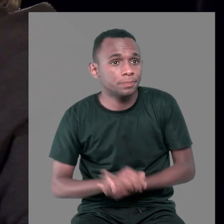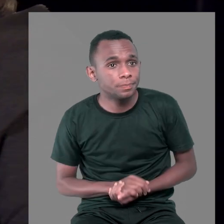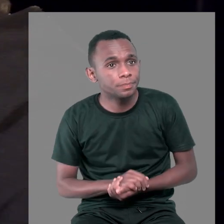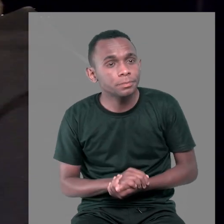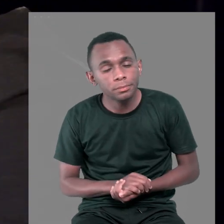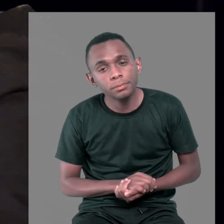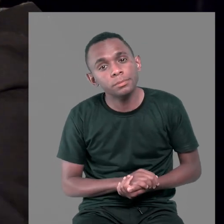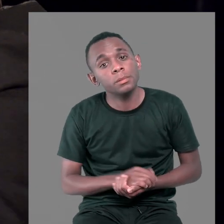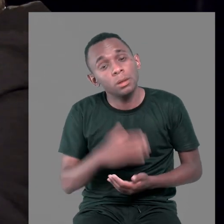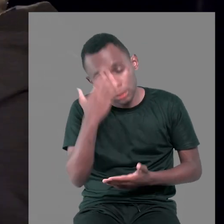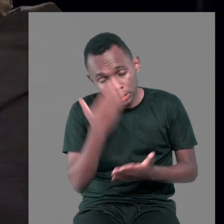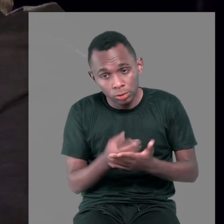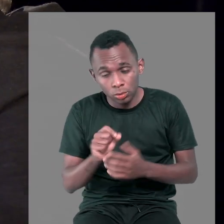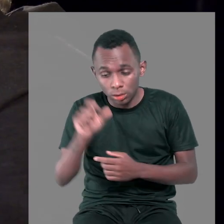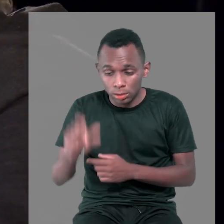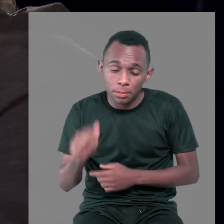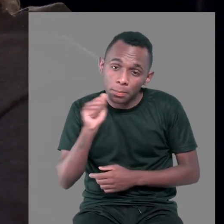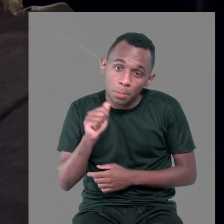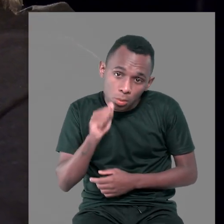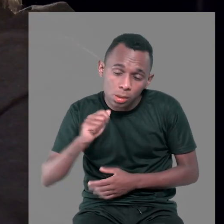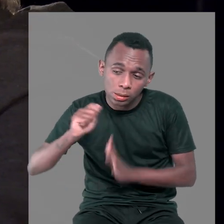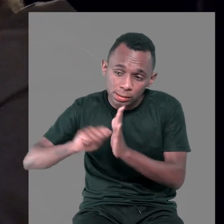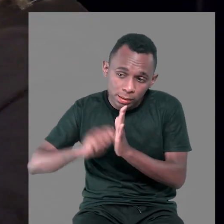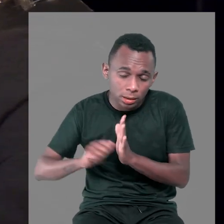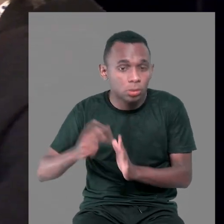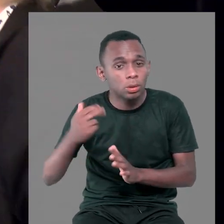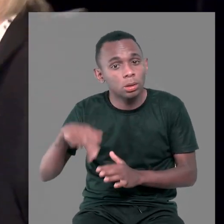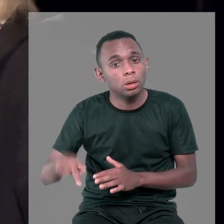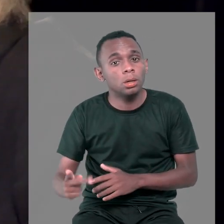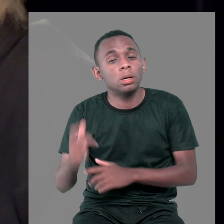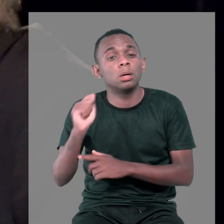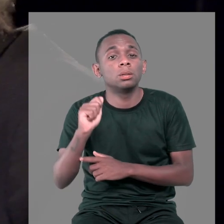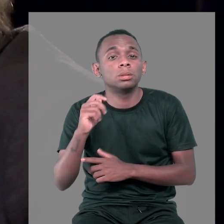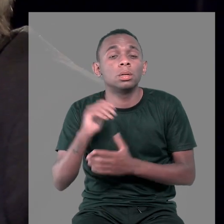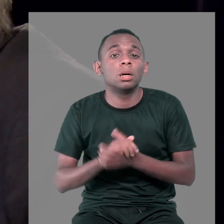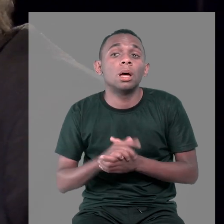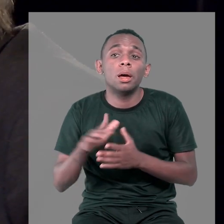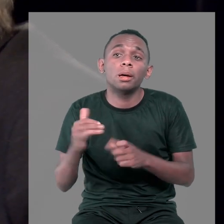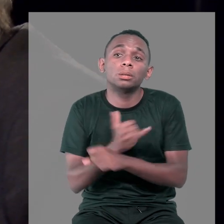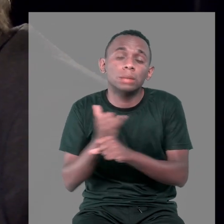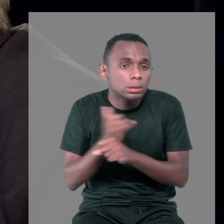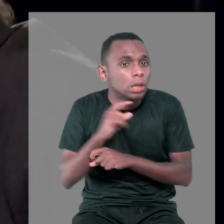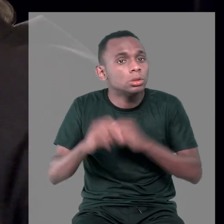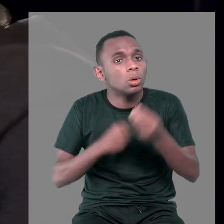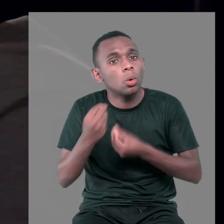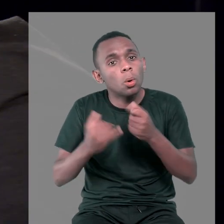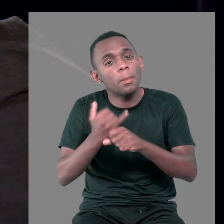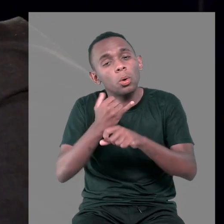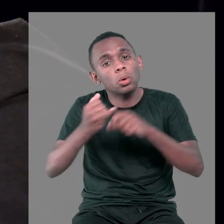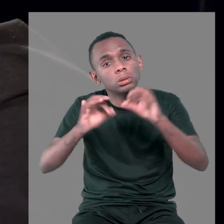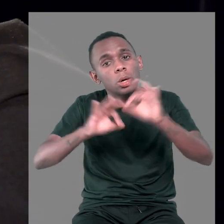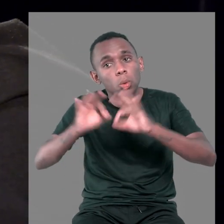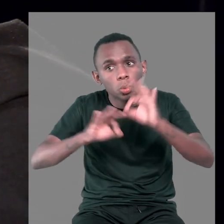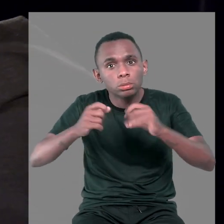democrática da vida comum no livro sobre a Revolução, que é um livro que ela